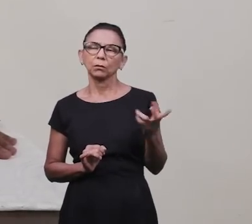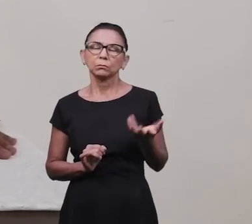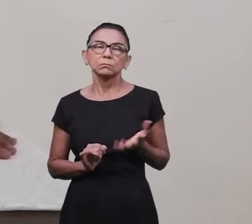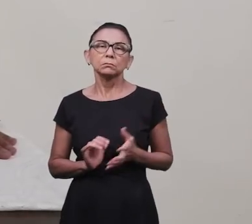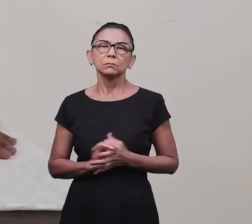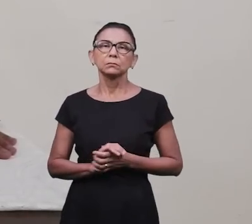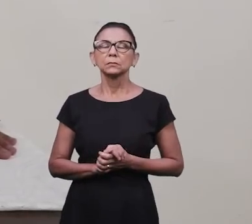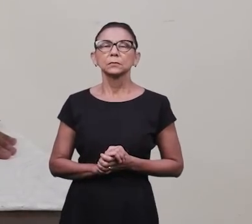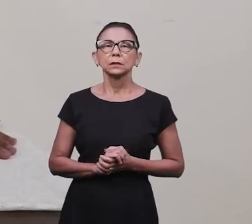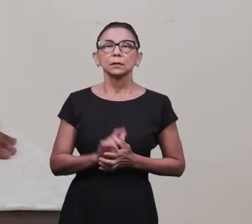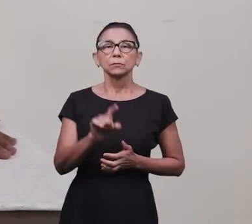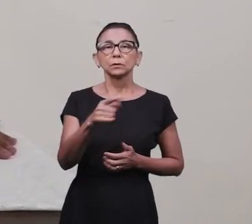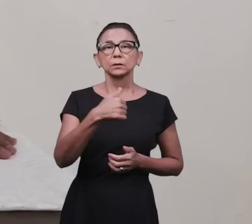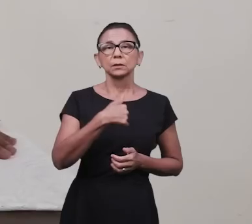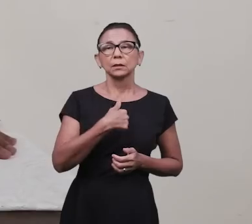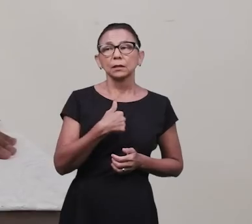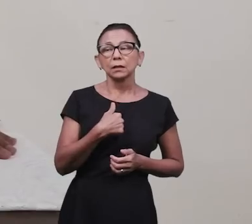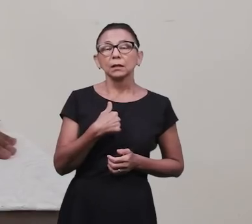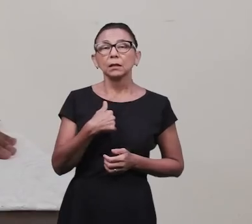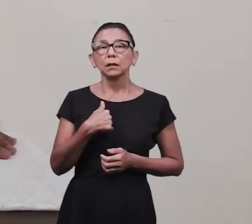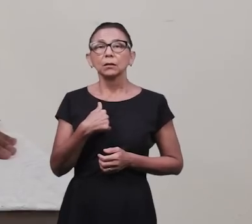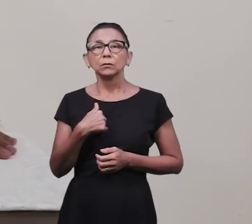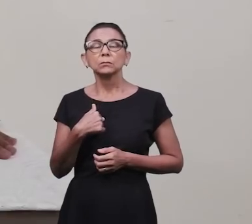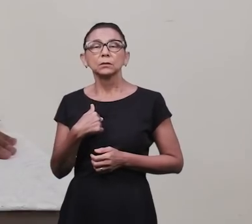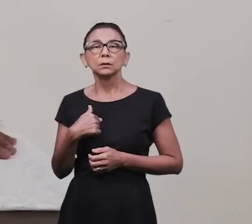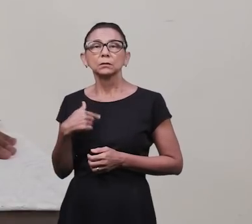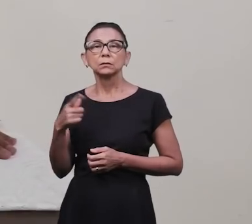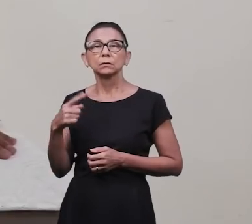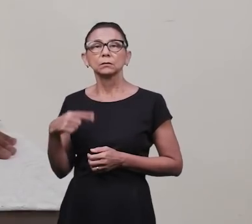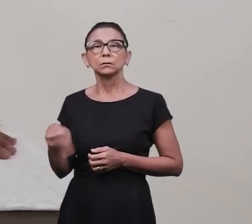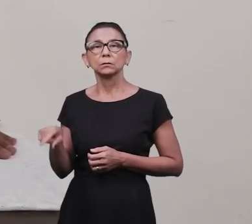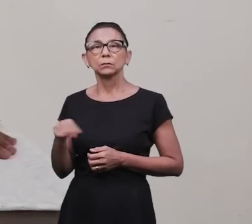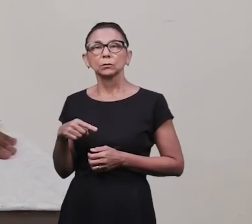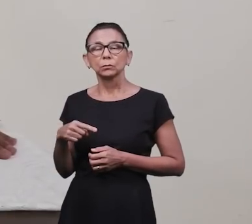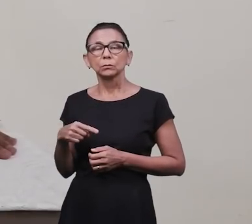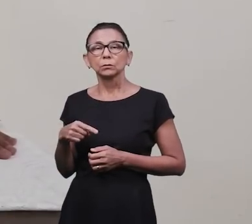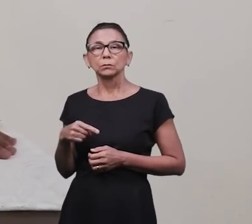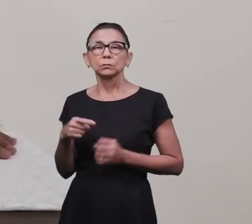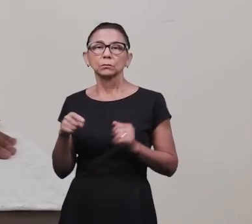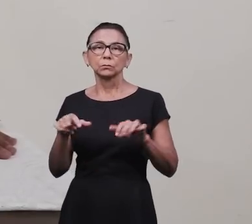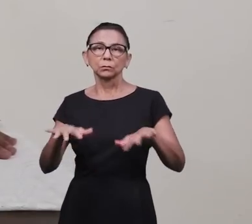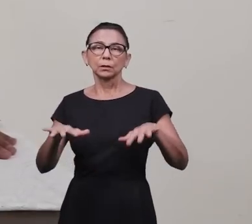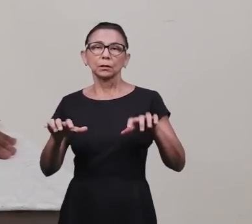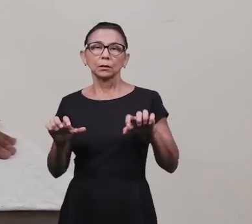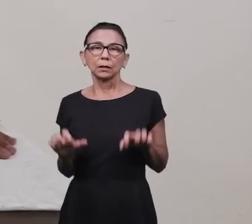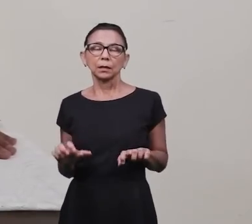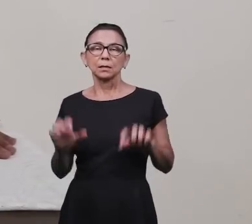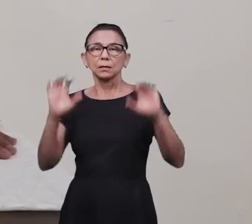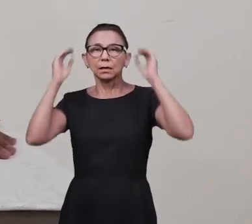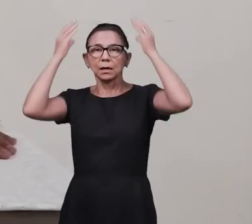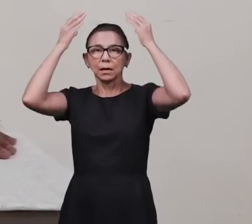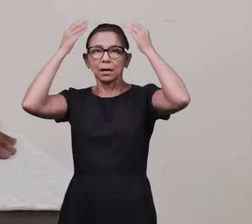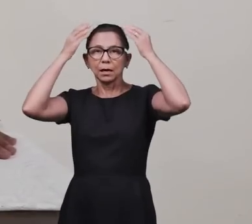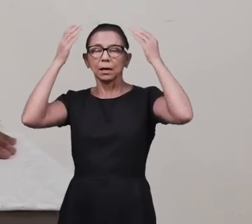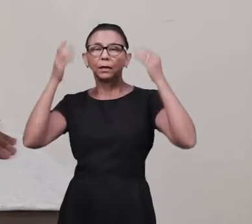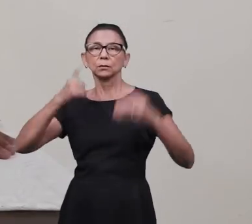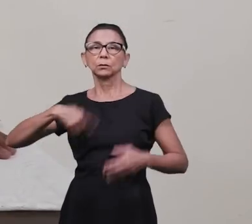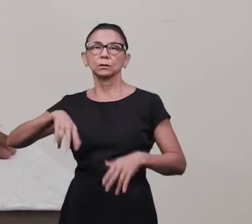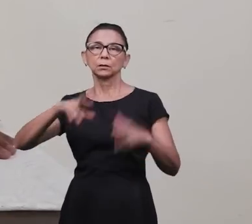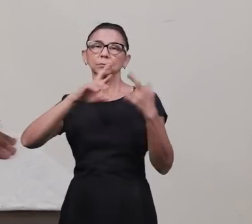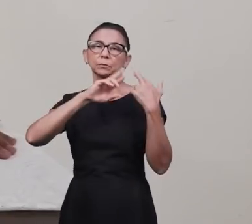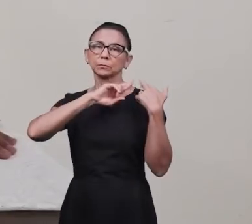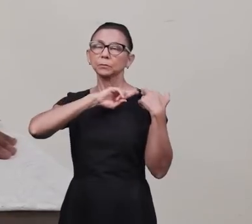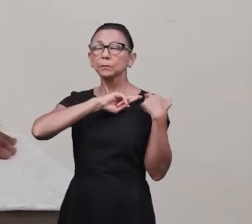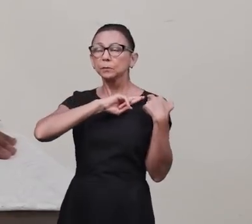eu, todos na qualidade de servos de Deus, na sua responsabilidade, no seu desejo